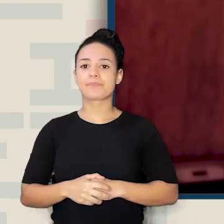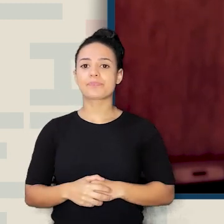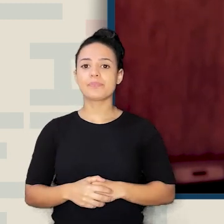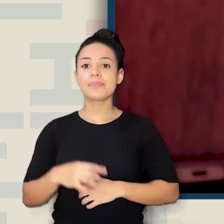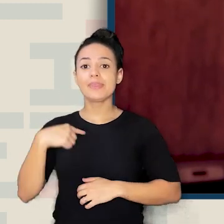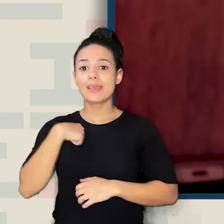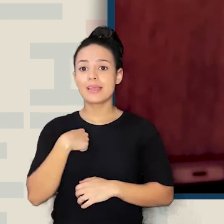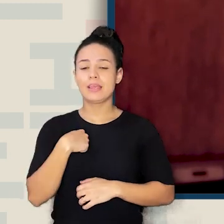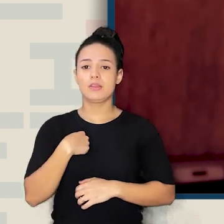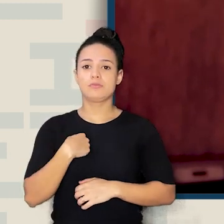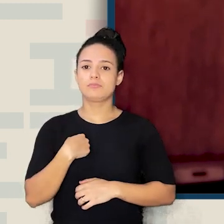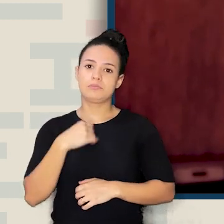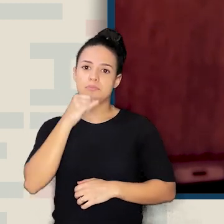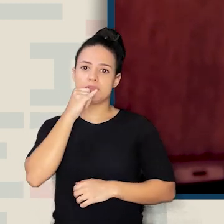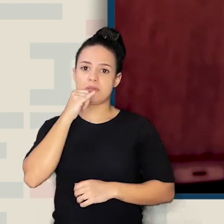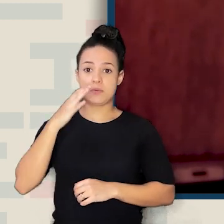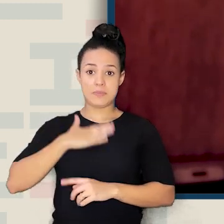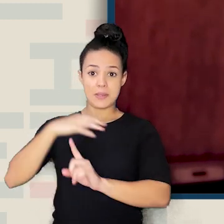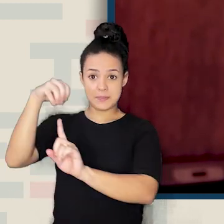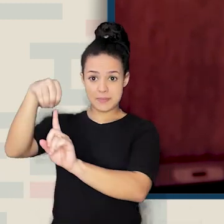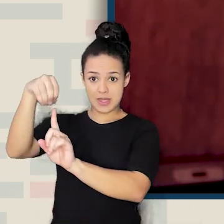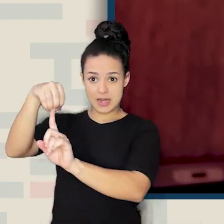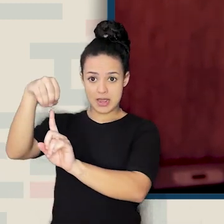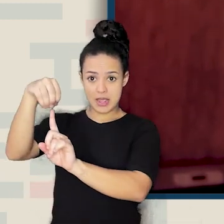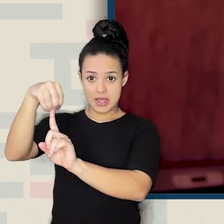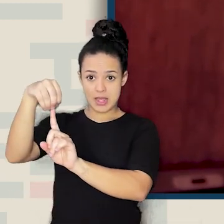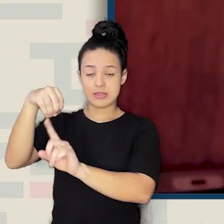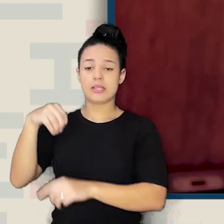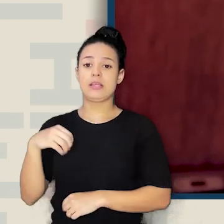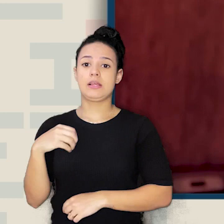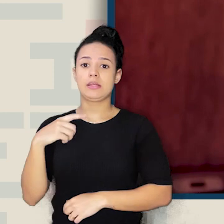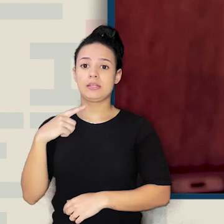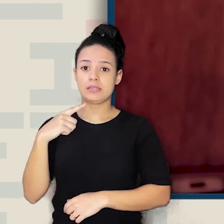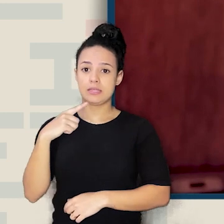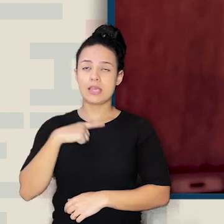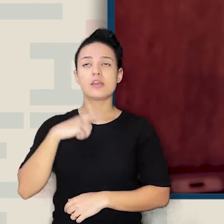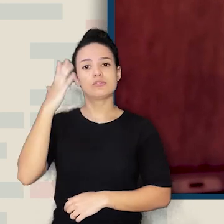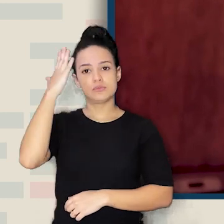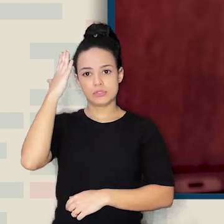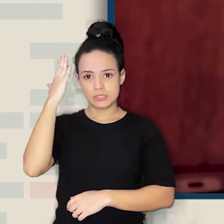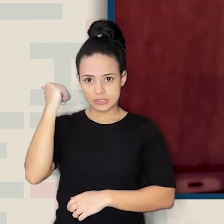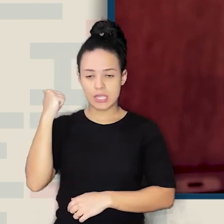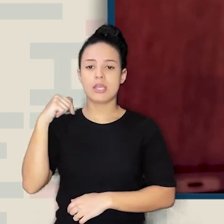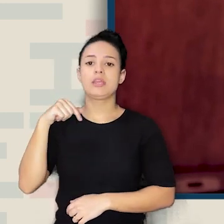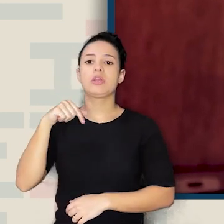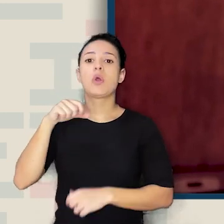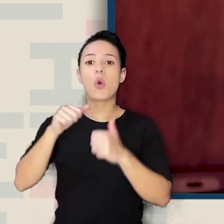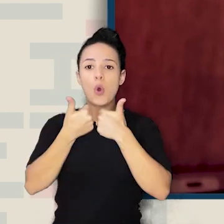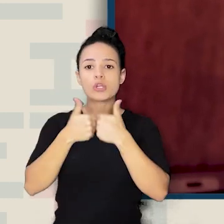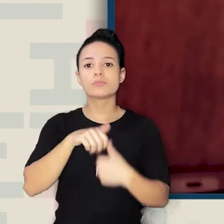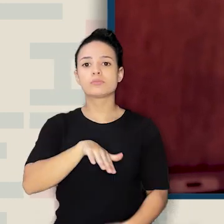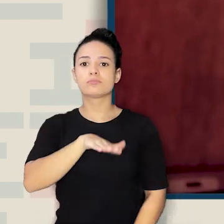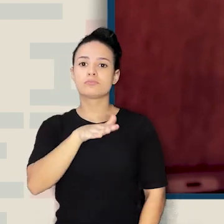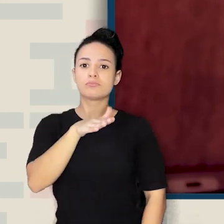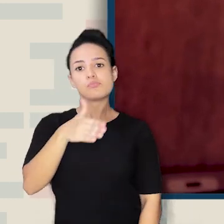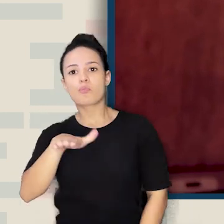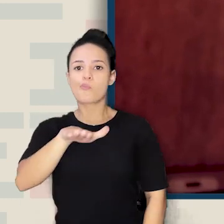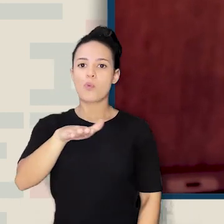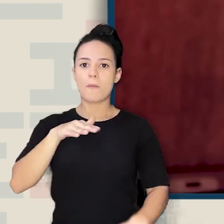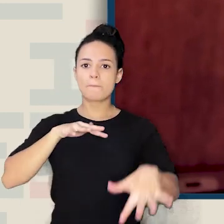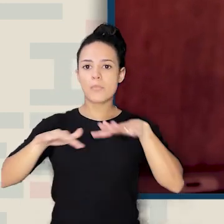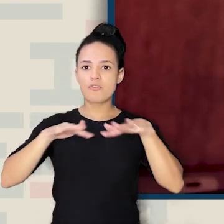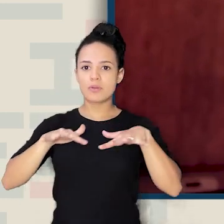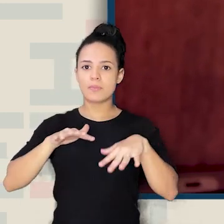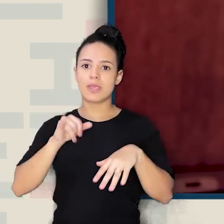descer, digamos, na minha parada. Tem um momento que eu já sei que o ônibus vai fazer aquele determinado movimento na descida do